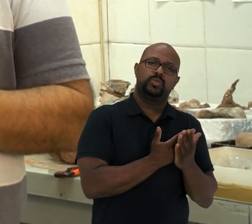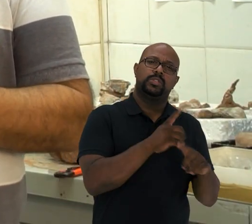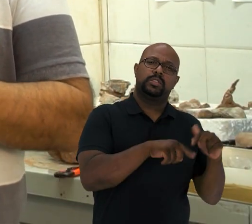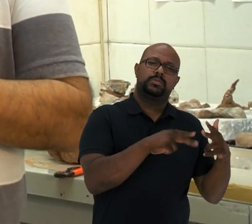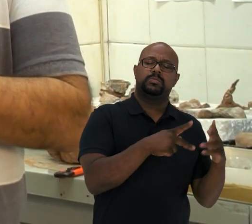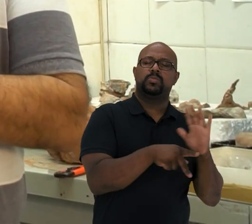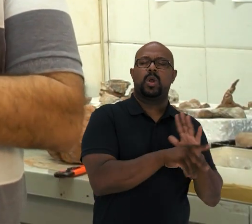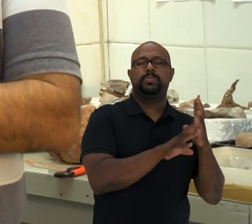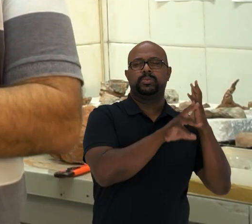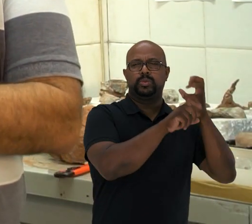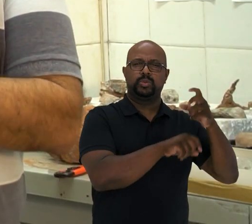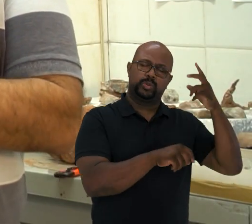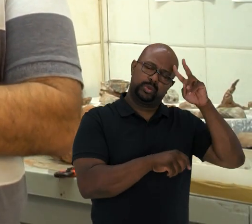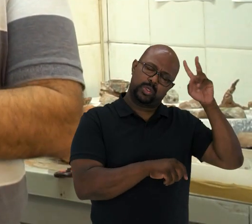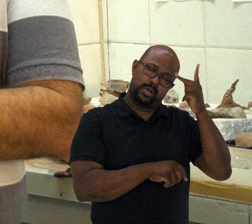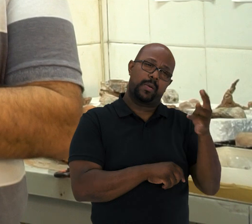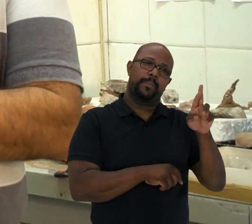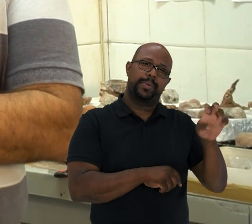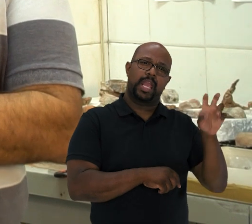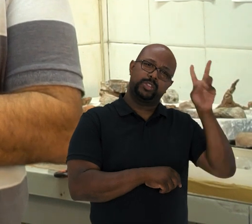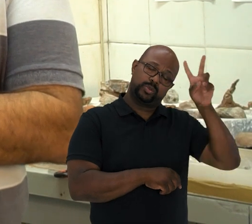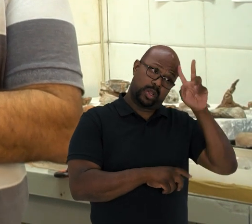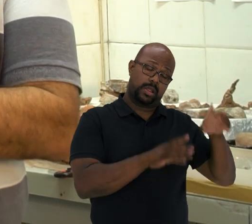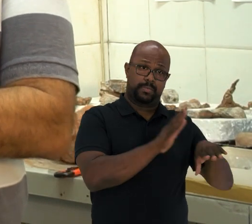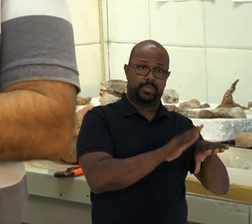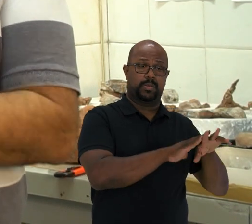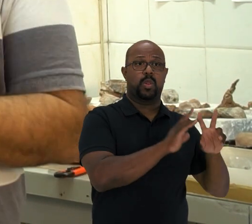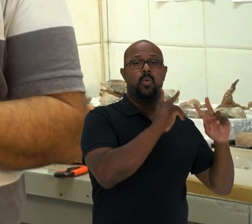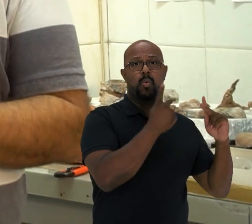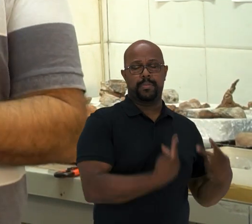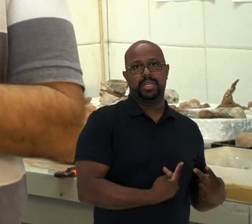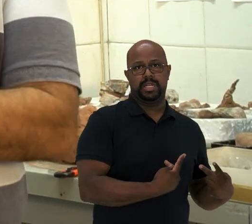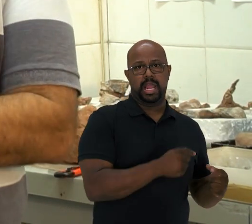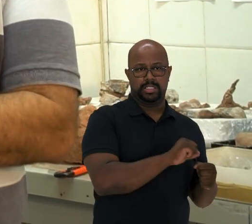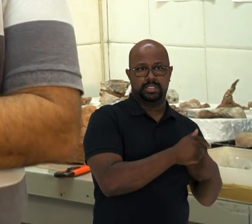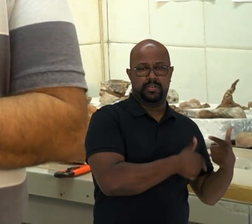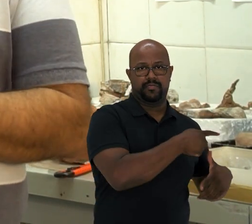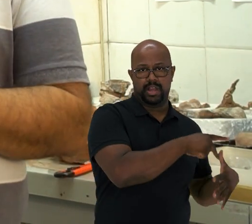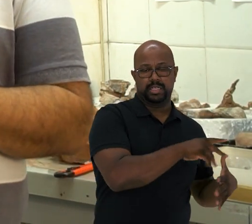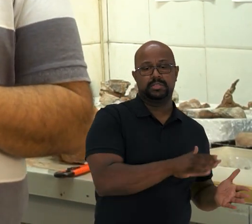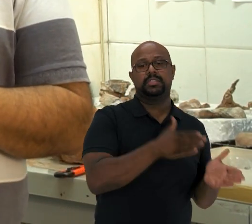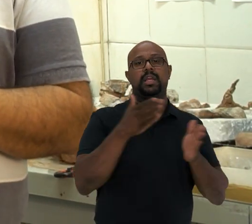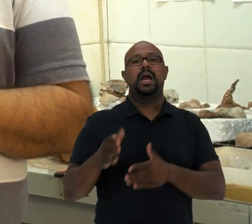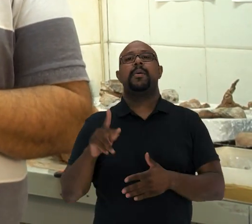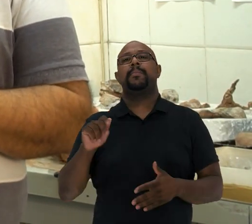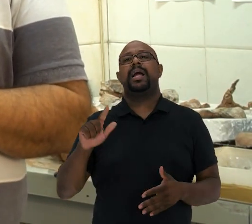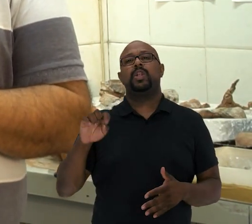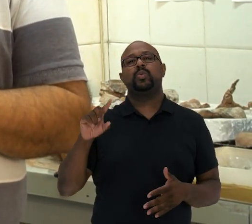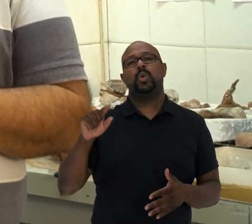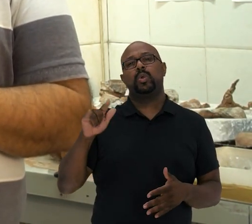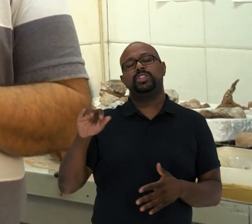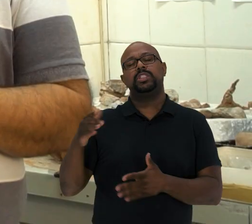os artefatos históricos e pré-históricos produzidos pelo homem, né, pela humanidade, a paleontologia